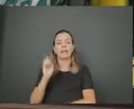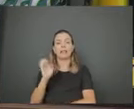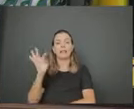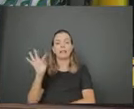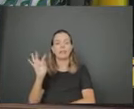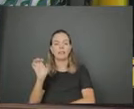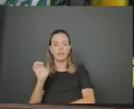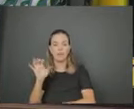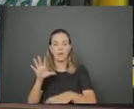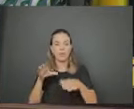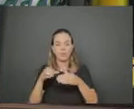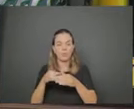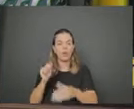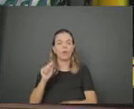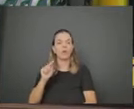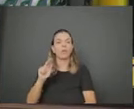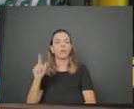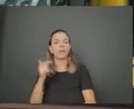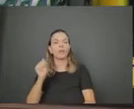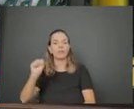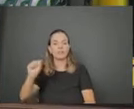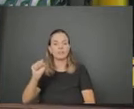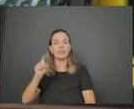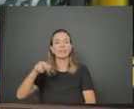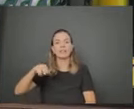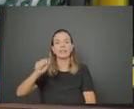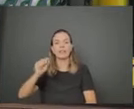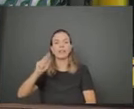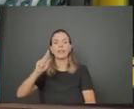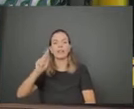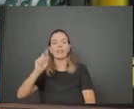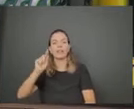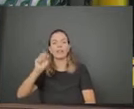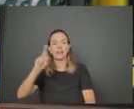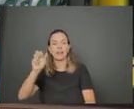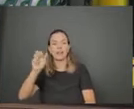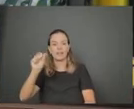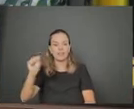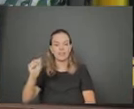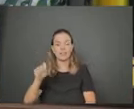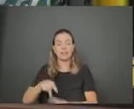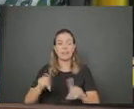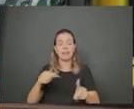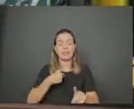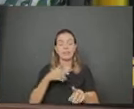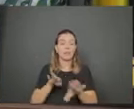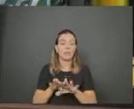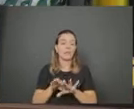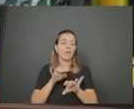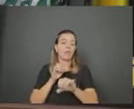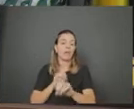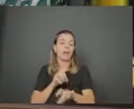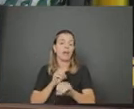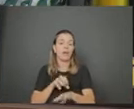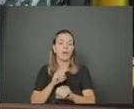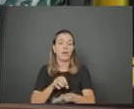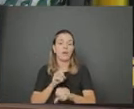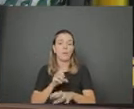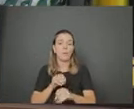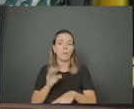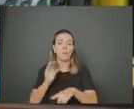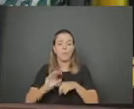muito carinho o tempo que esteve na caserna. Mas eu dou aula num cursinho, e lá a gente justamente prepara alunos para